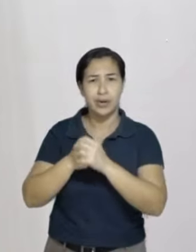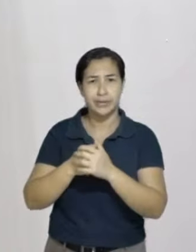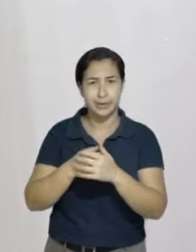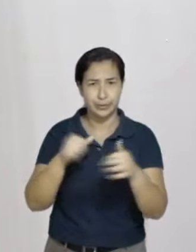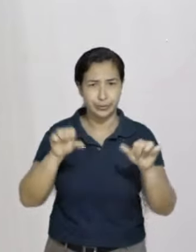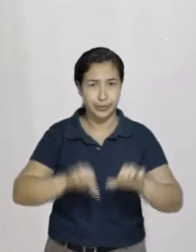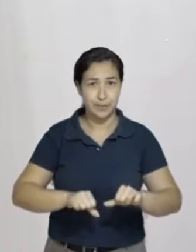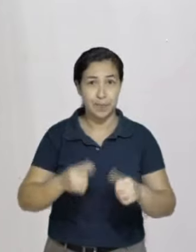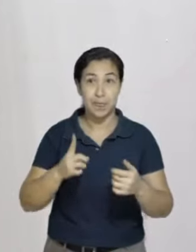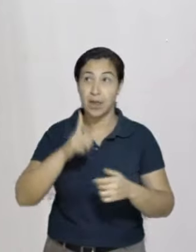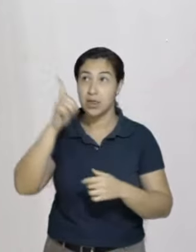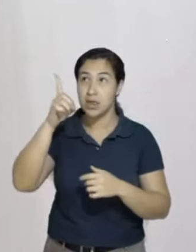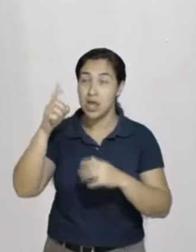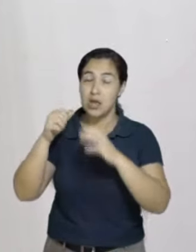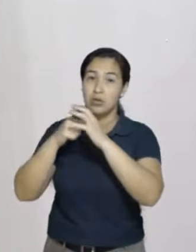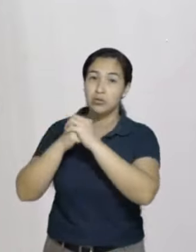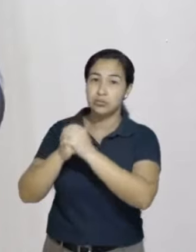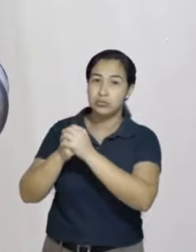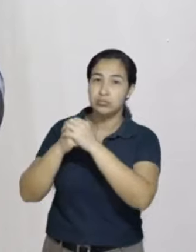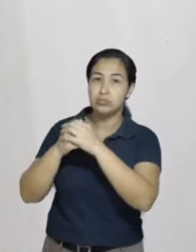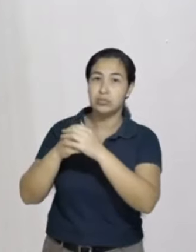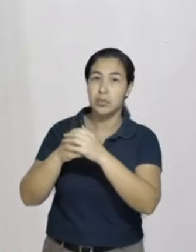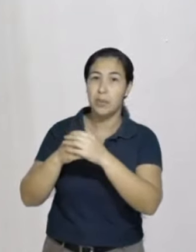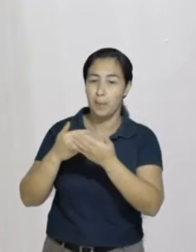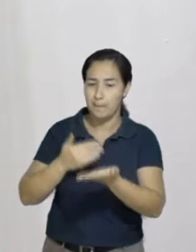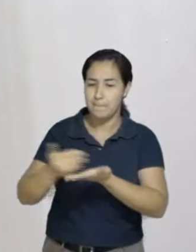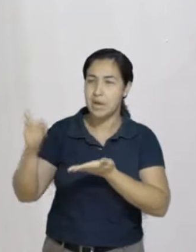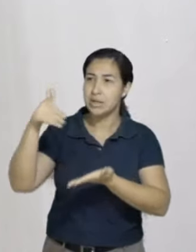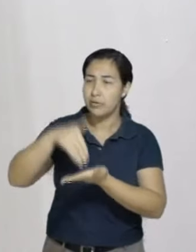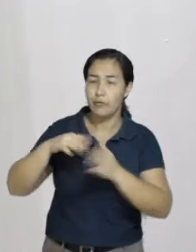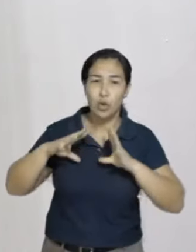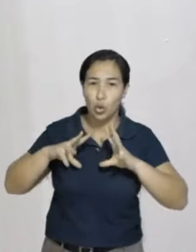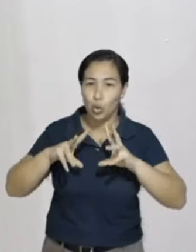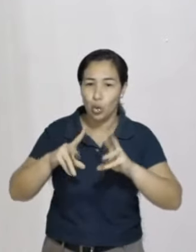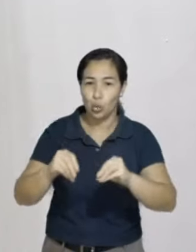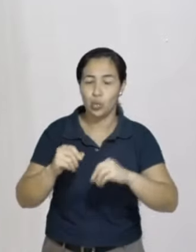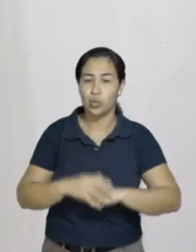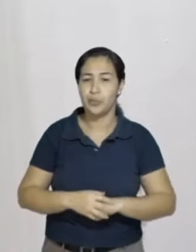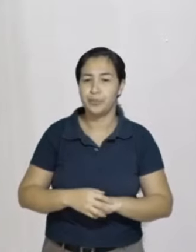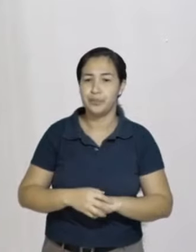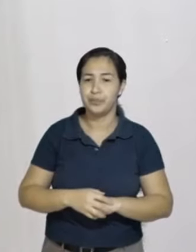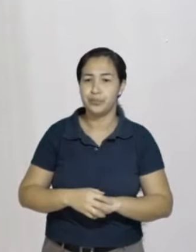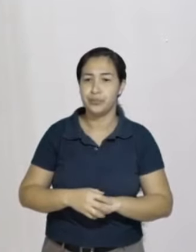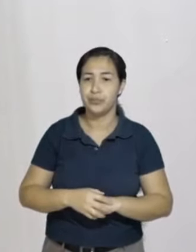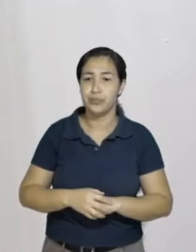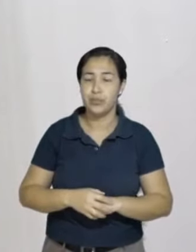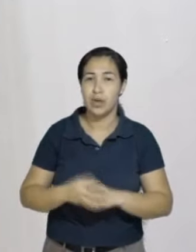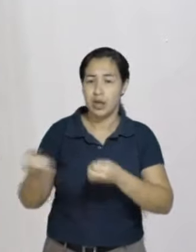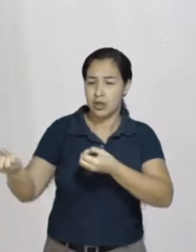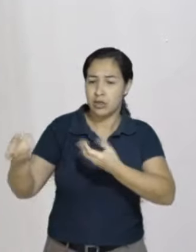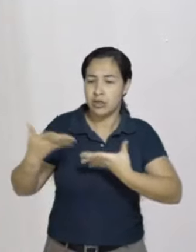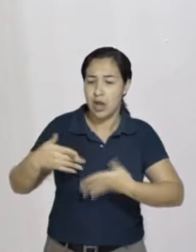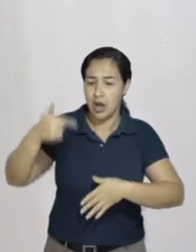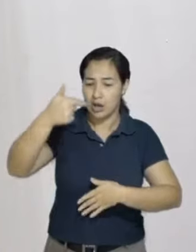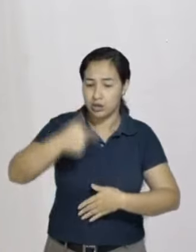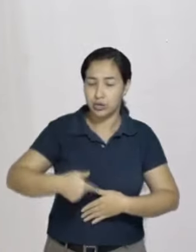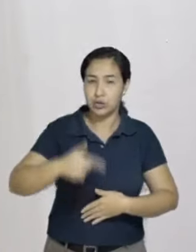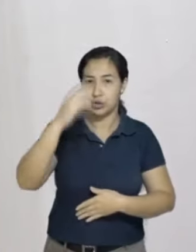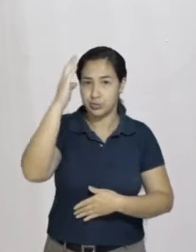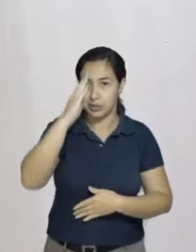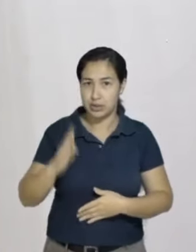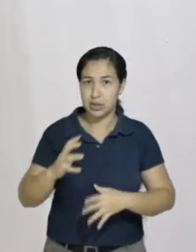ó Deus onipotente princípio e fim de todas as coisas e funde em nós brasileiros o amor